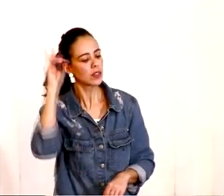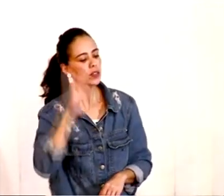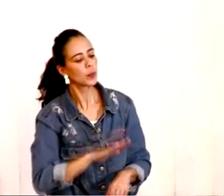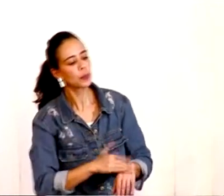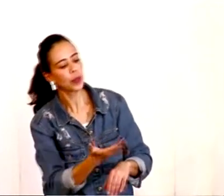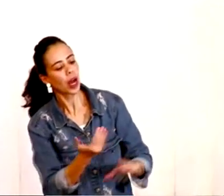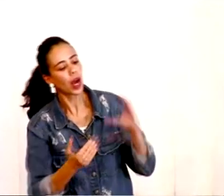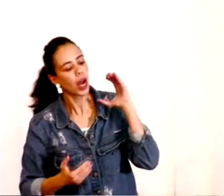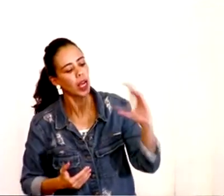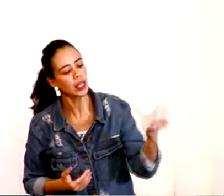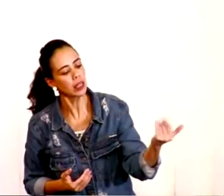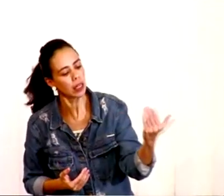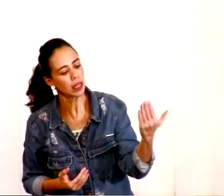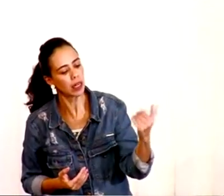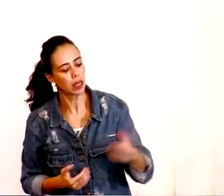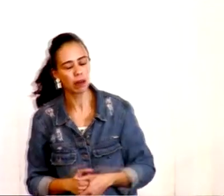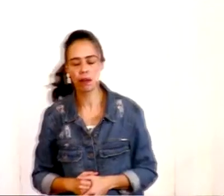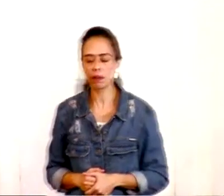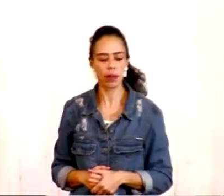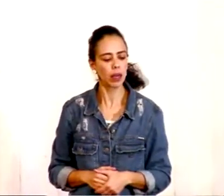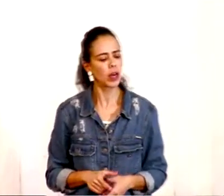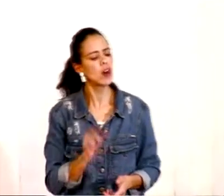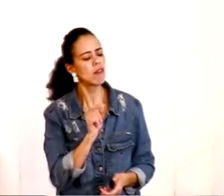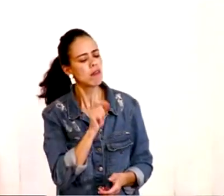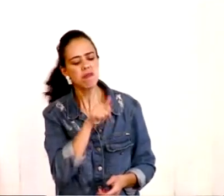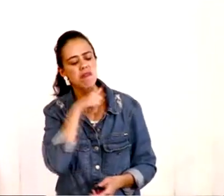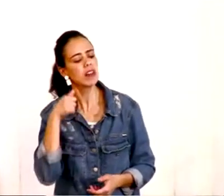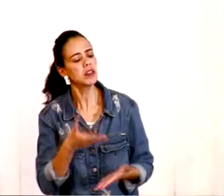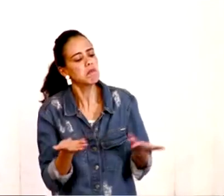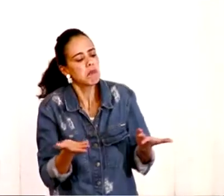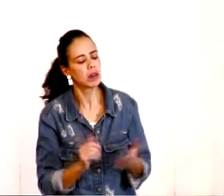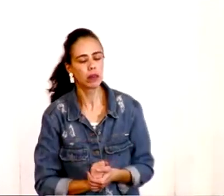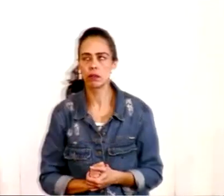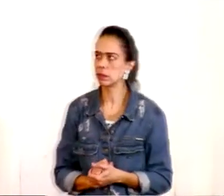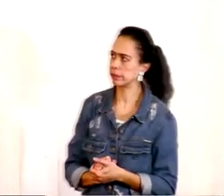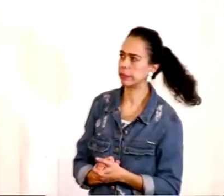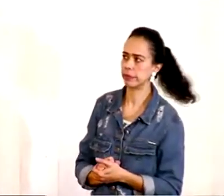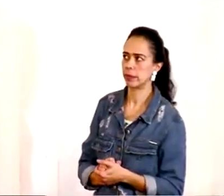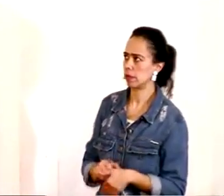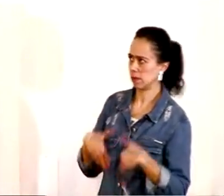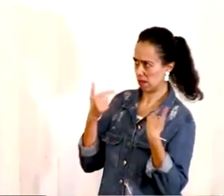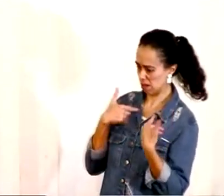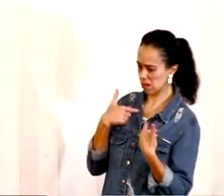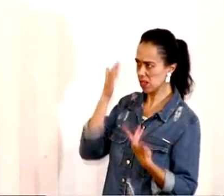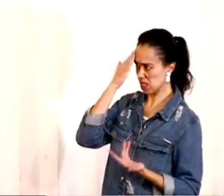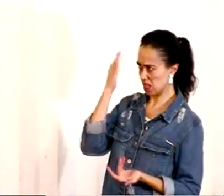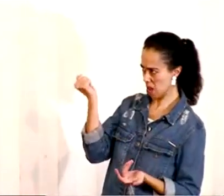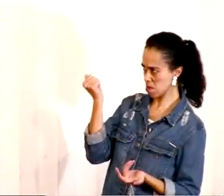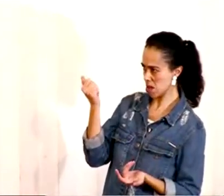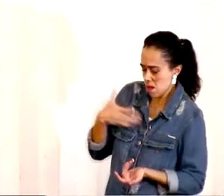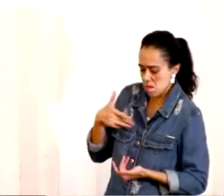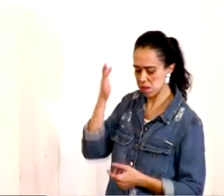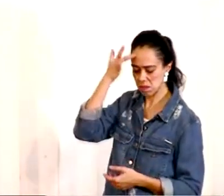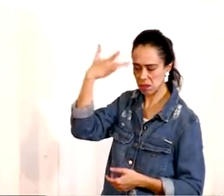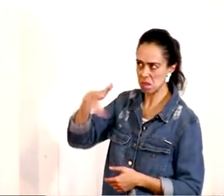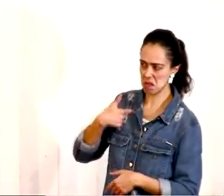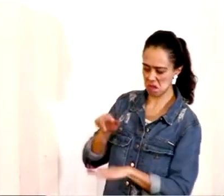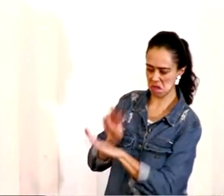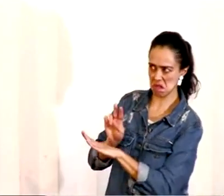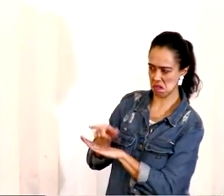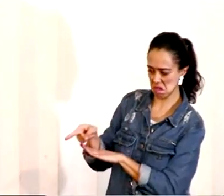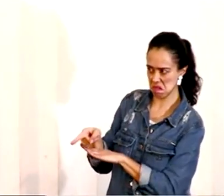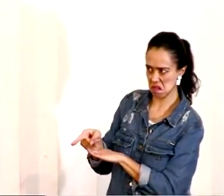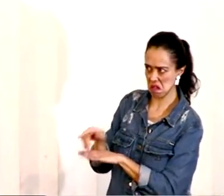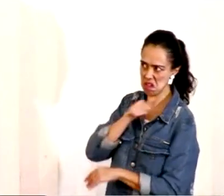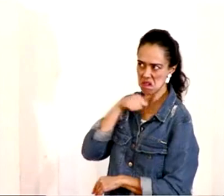Ou seja, além de consumir-se em ira e cometer um ato de homicídio, ele